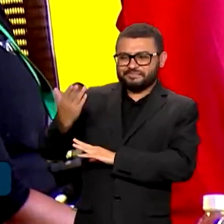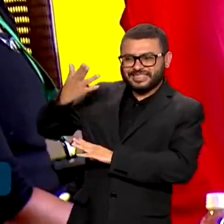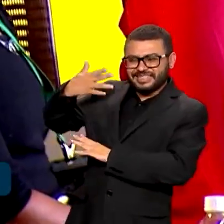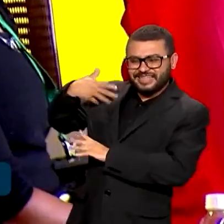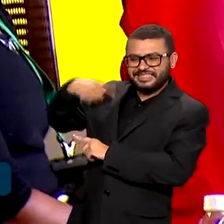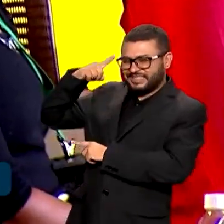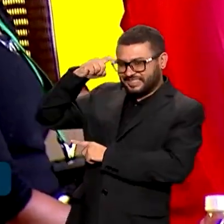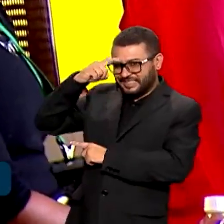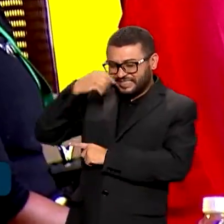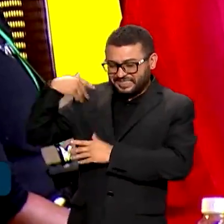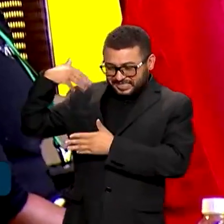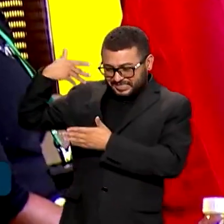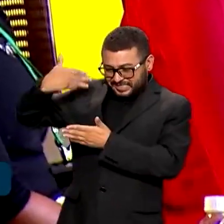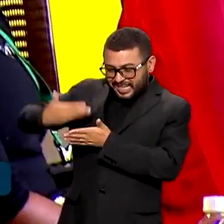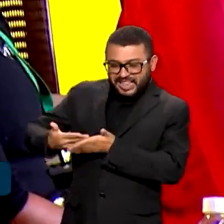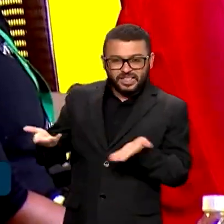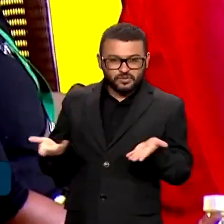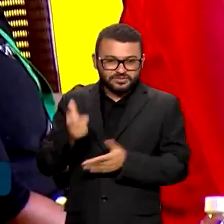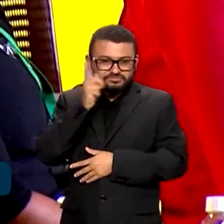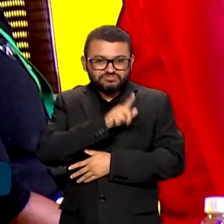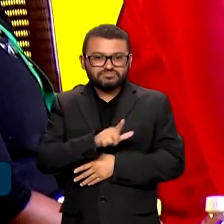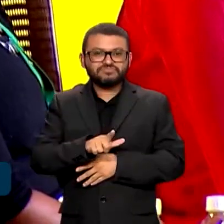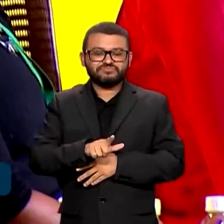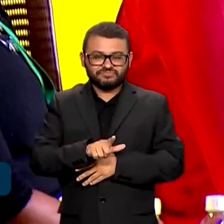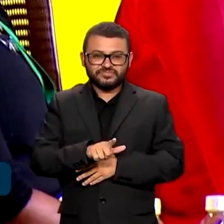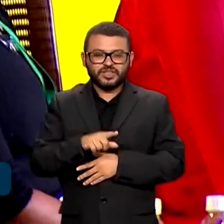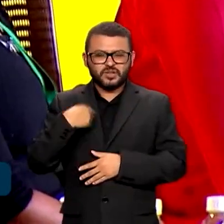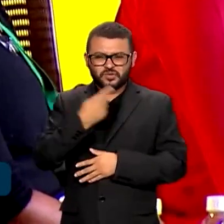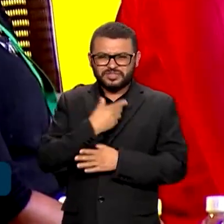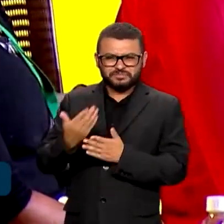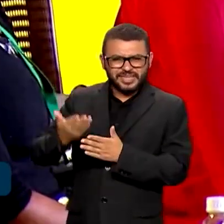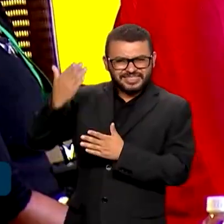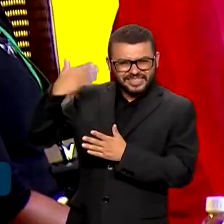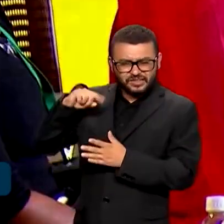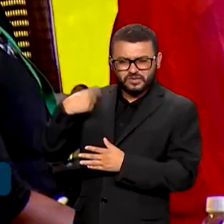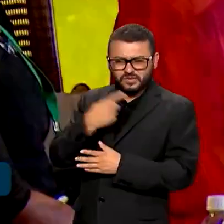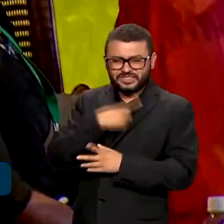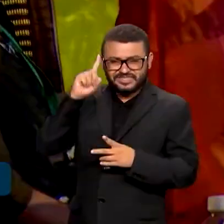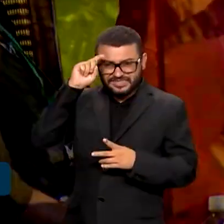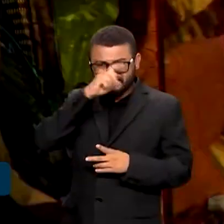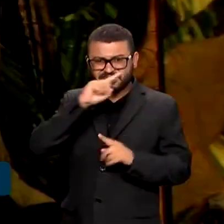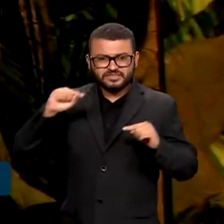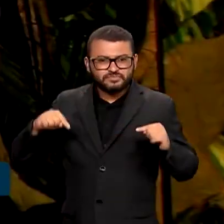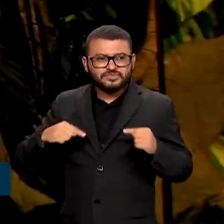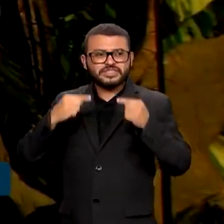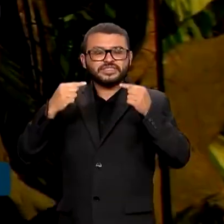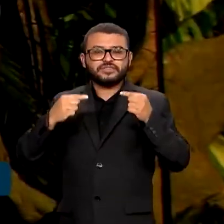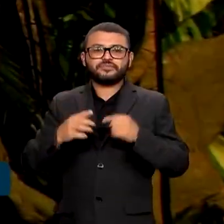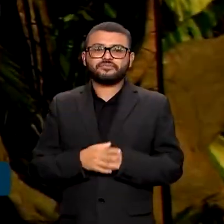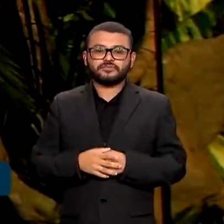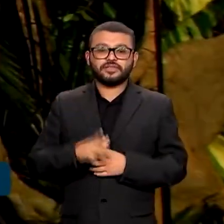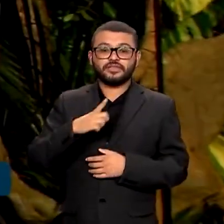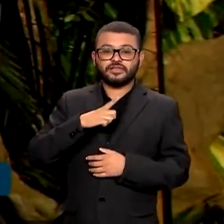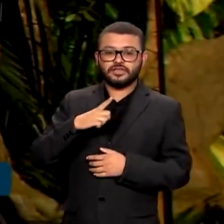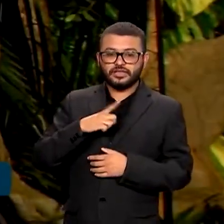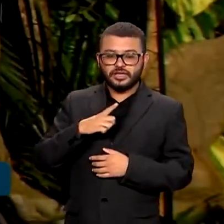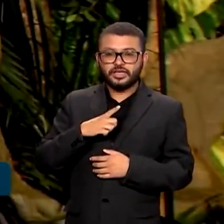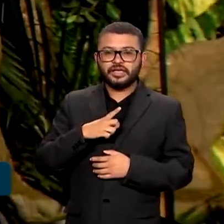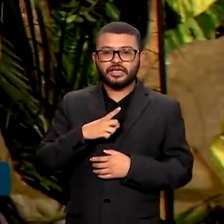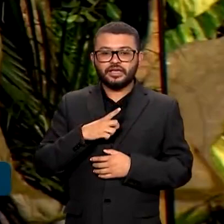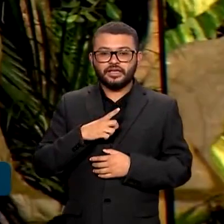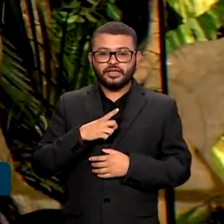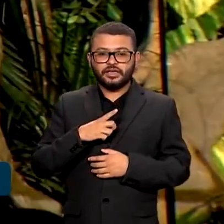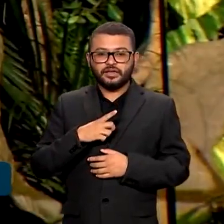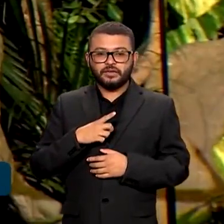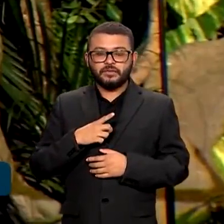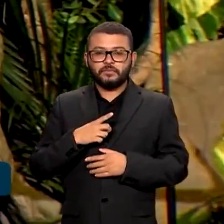aqui. Vocês sabem o que nós passamos, todos nós. Nós vimos um presidente,